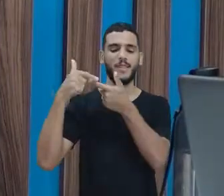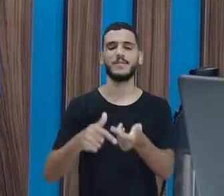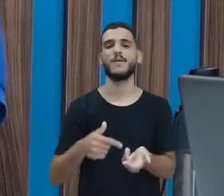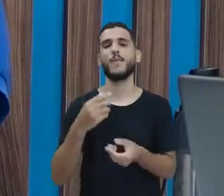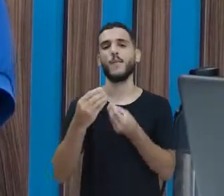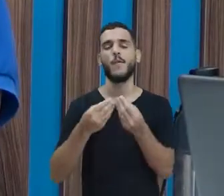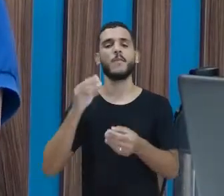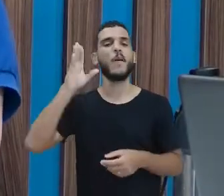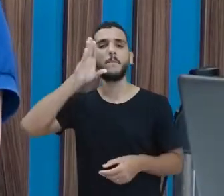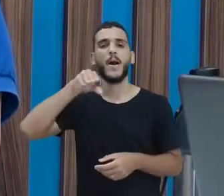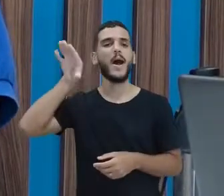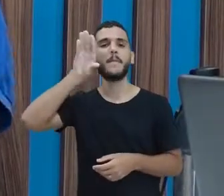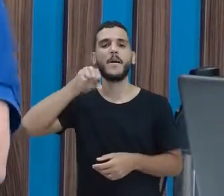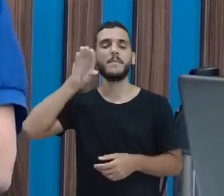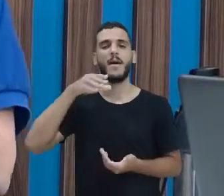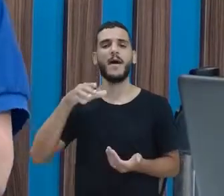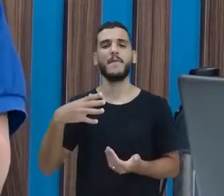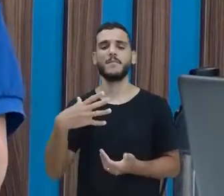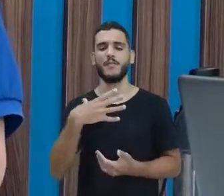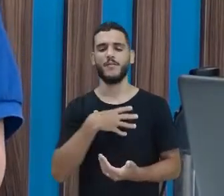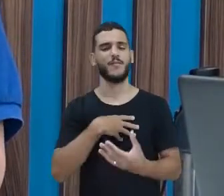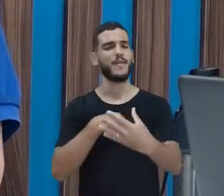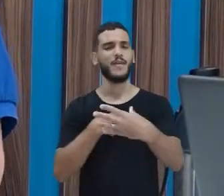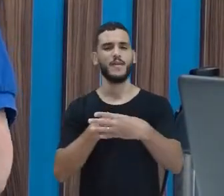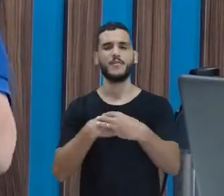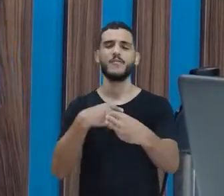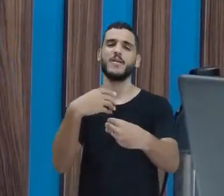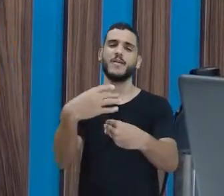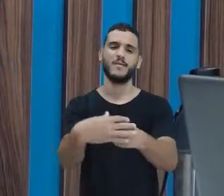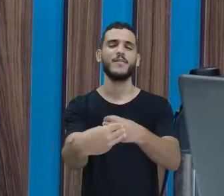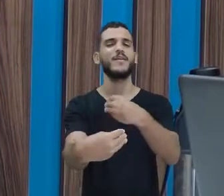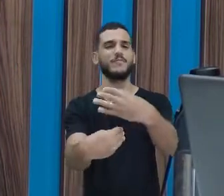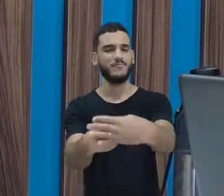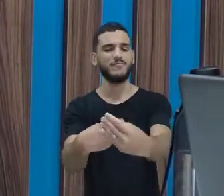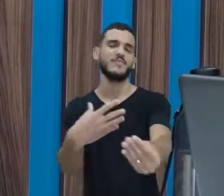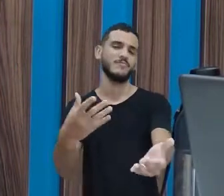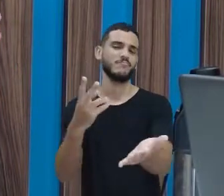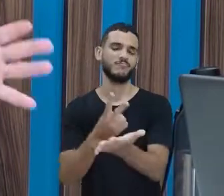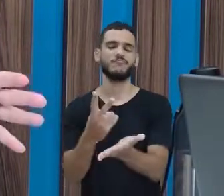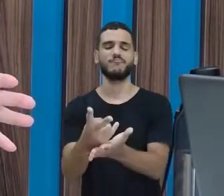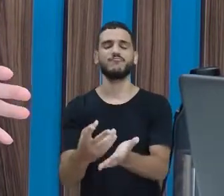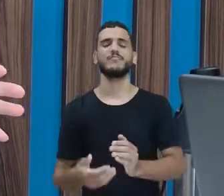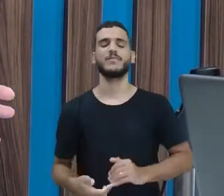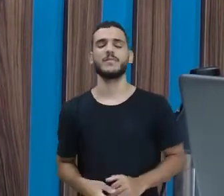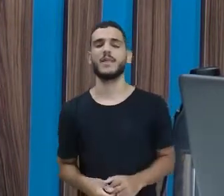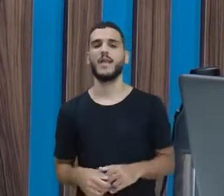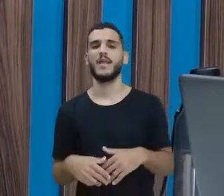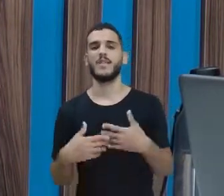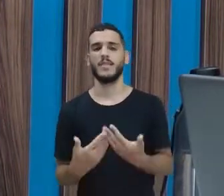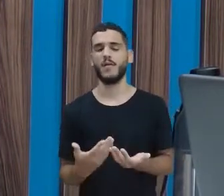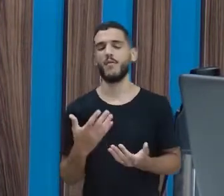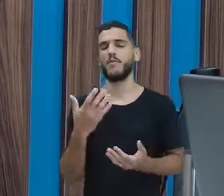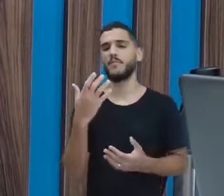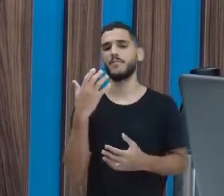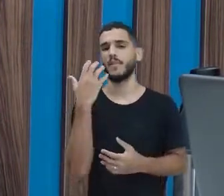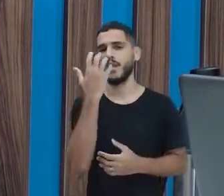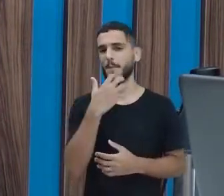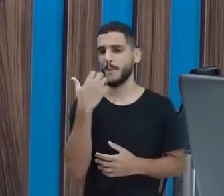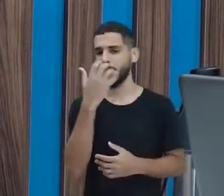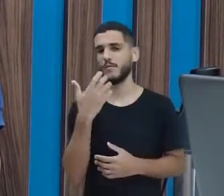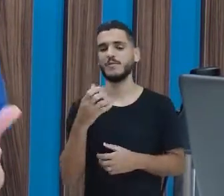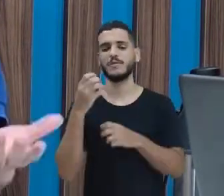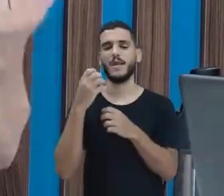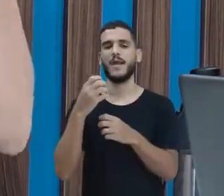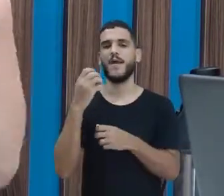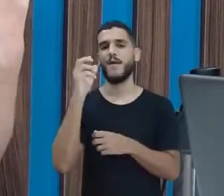Ou seja, as mães passam para os filhos e aí vai. Algumas dessas canções, minha avó ensinou para minha